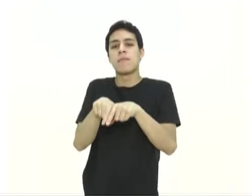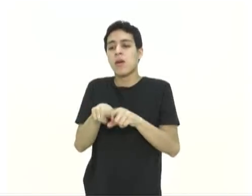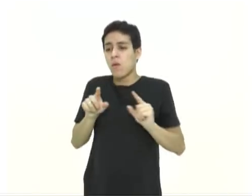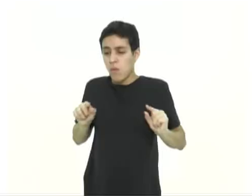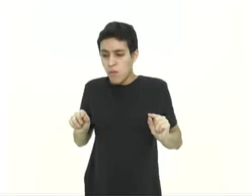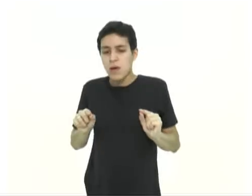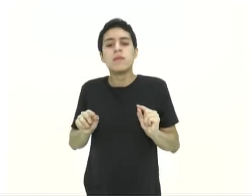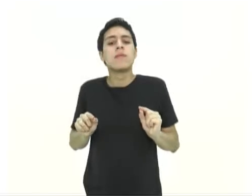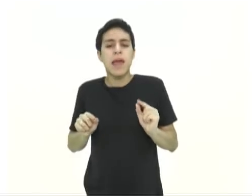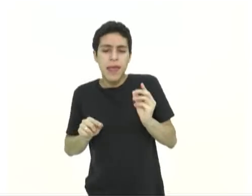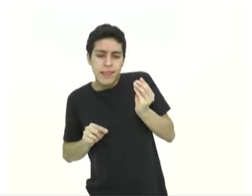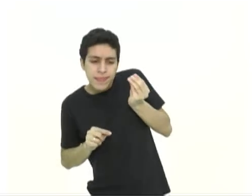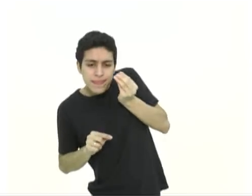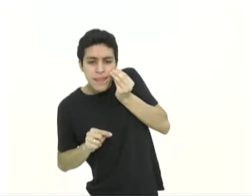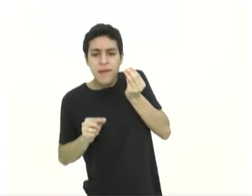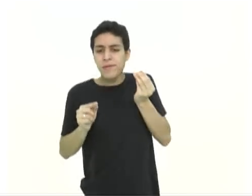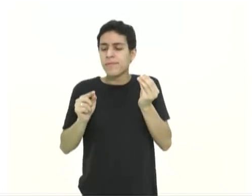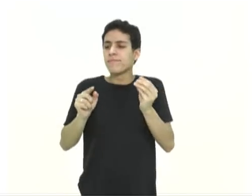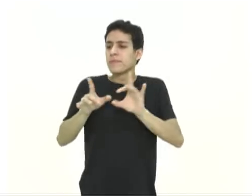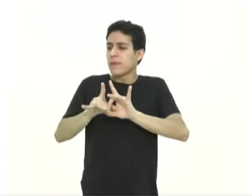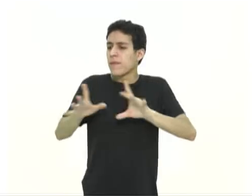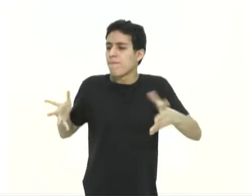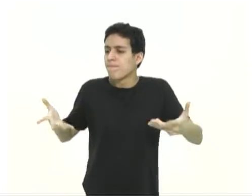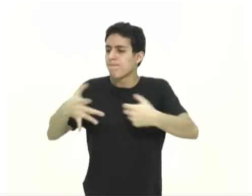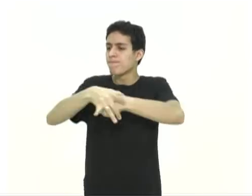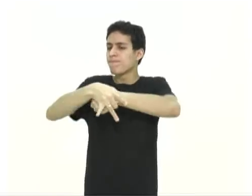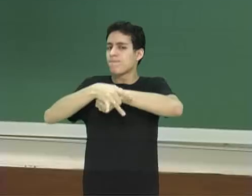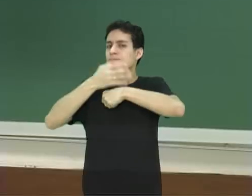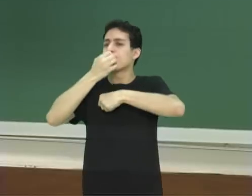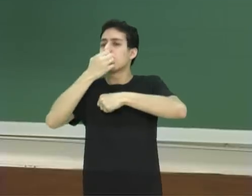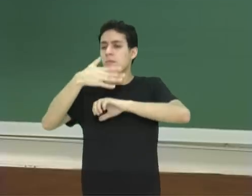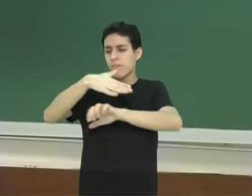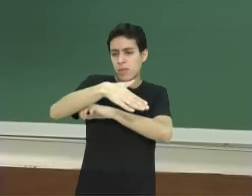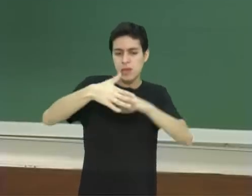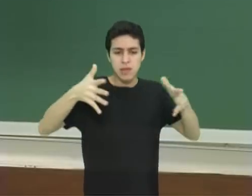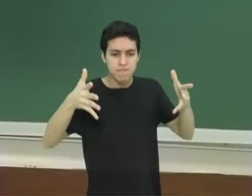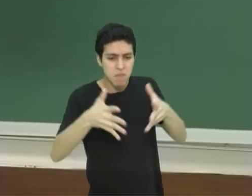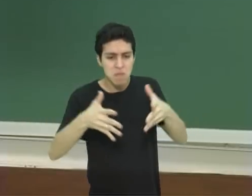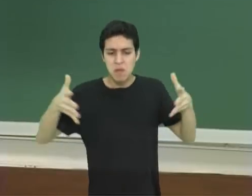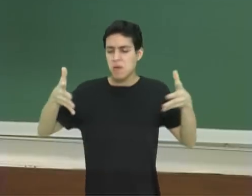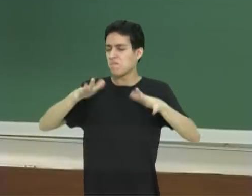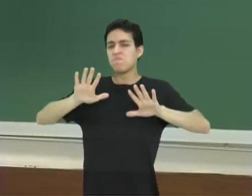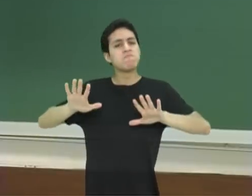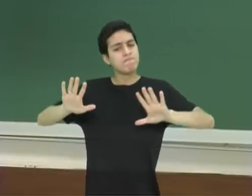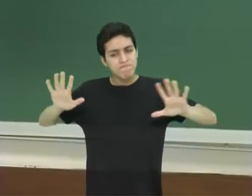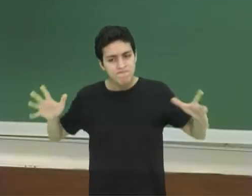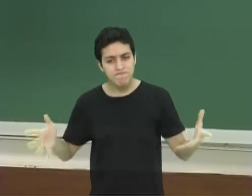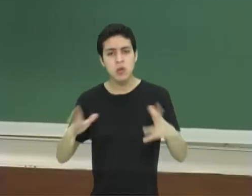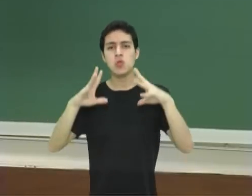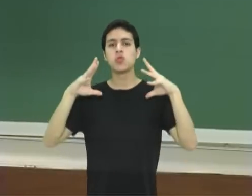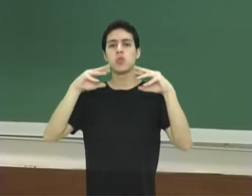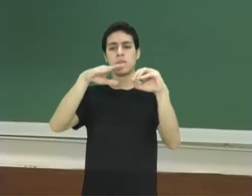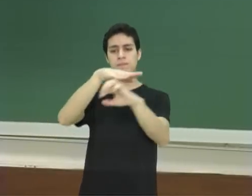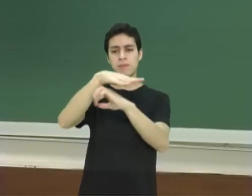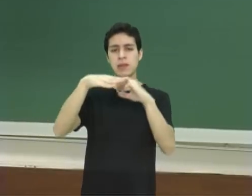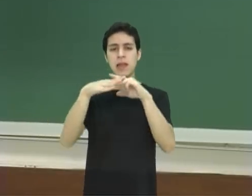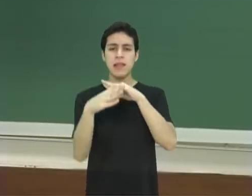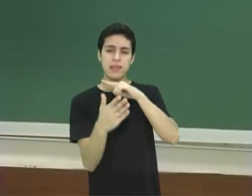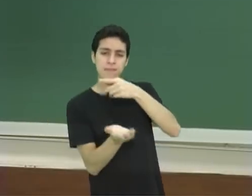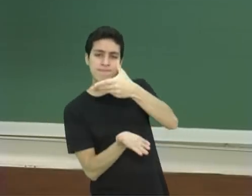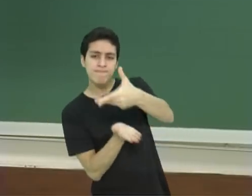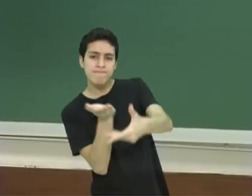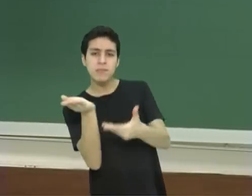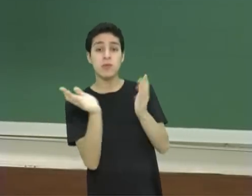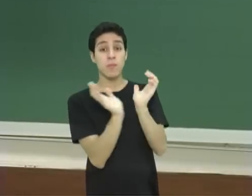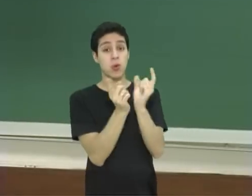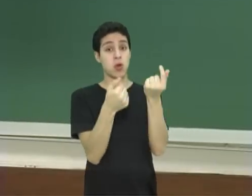ambiente favorável às empresas. Seja uma grande empresa, pequena ou médio porte, todas elas têm a atenção desse